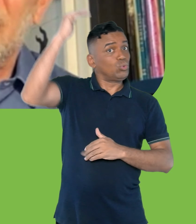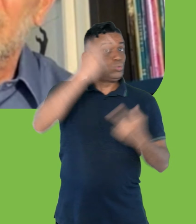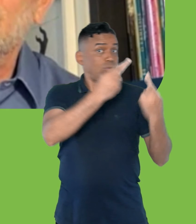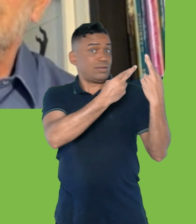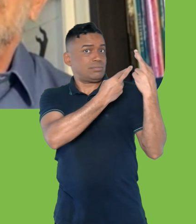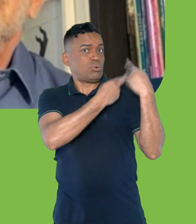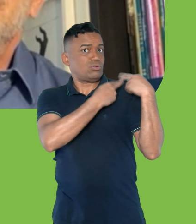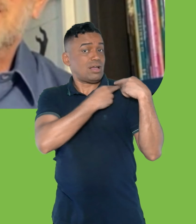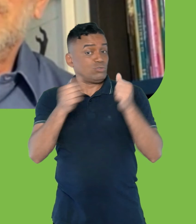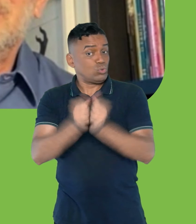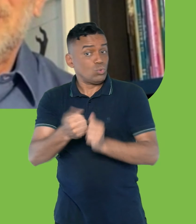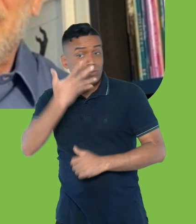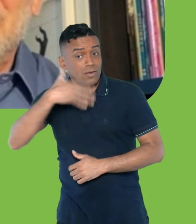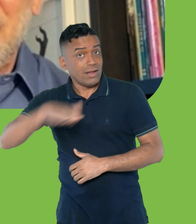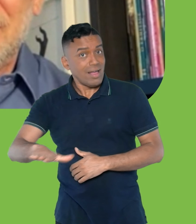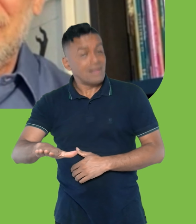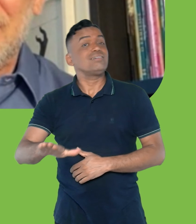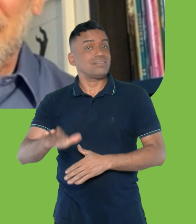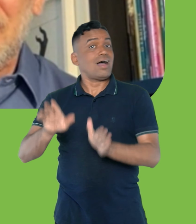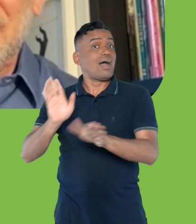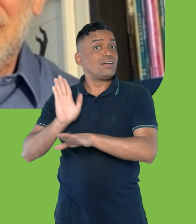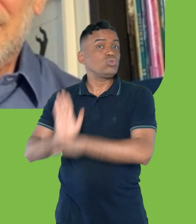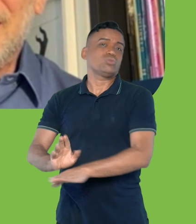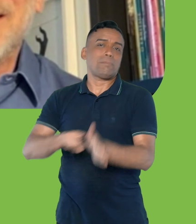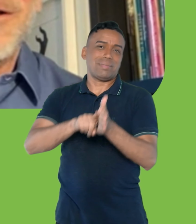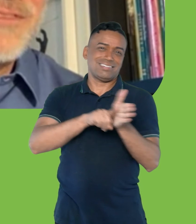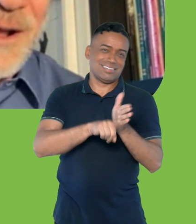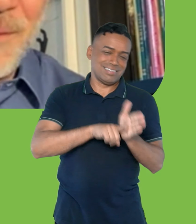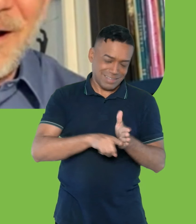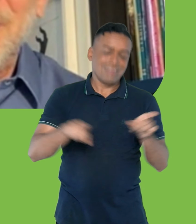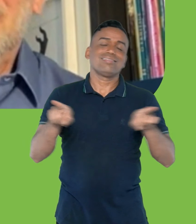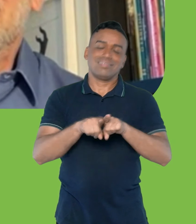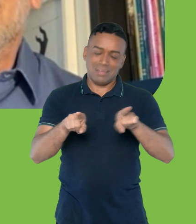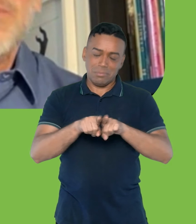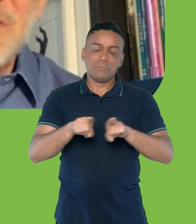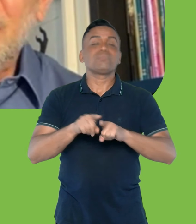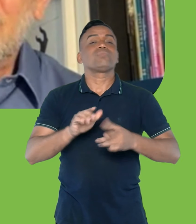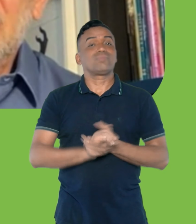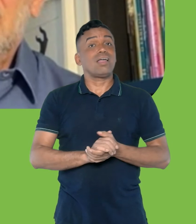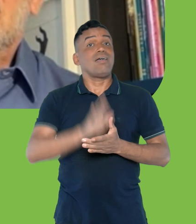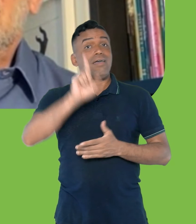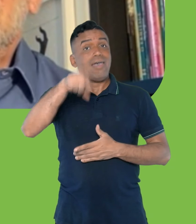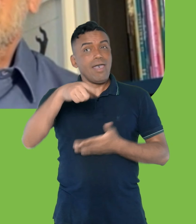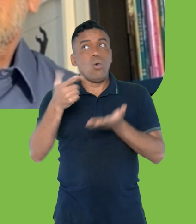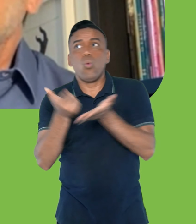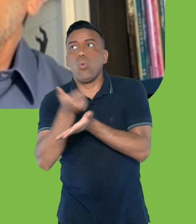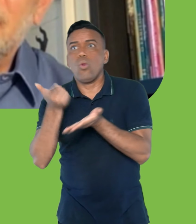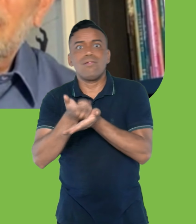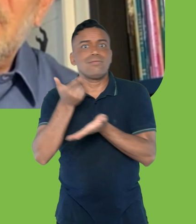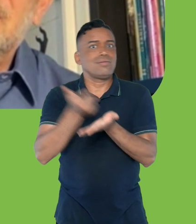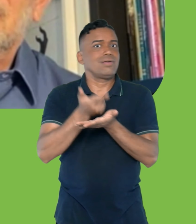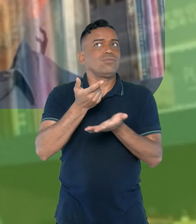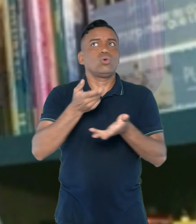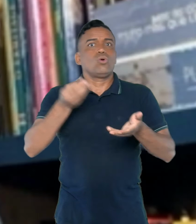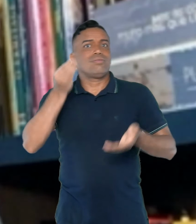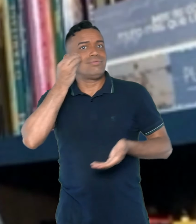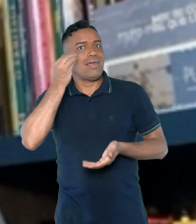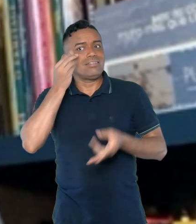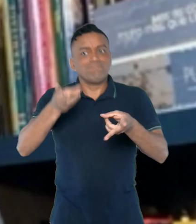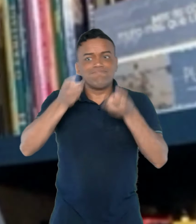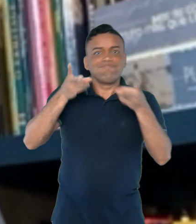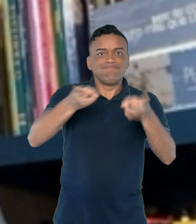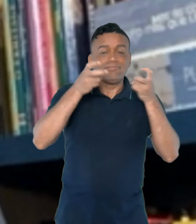o educador, faça todo esse trabalho de pesquisa também. Né? Então é um trabalho, né, é um livro que tenta explorar exatamente